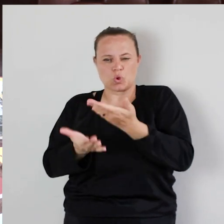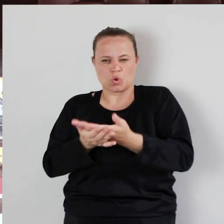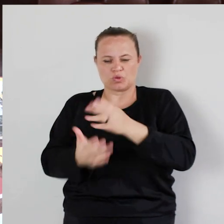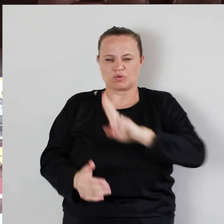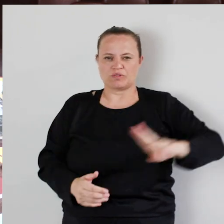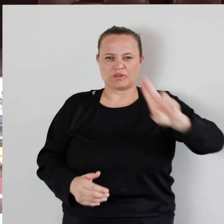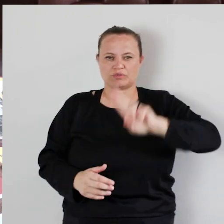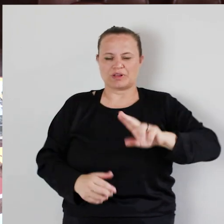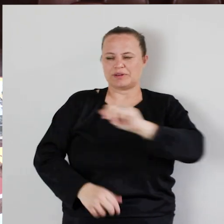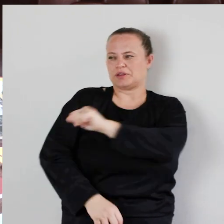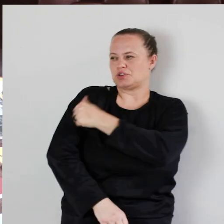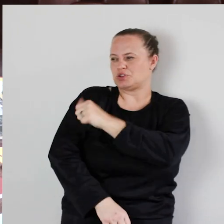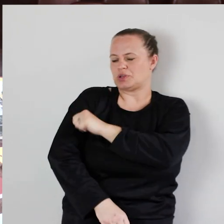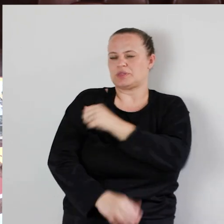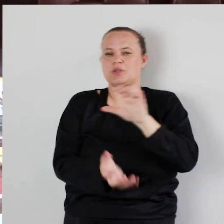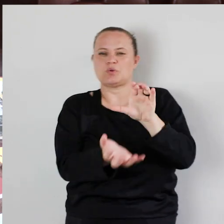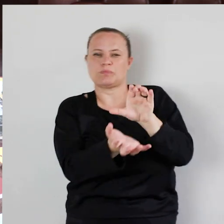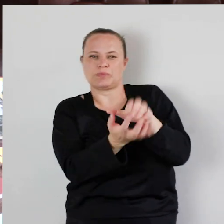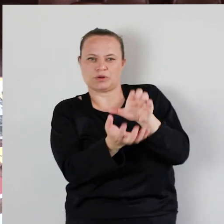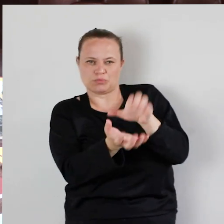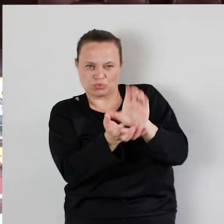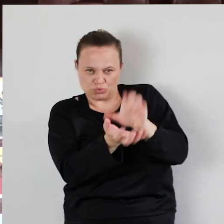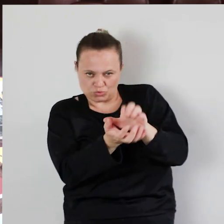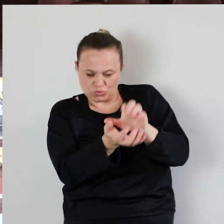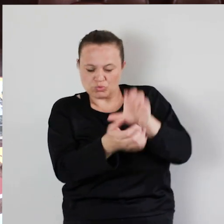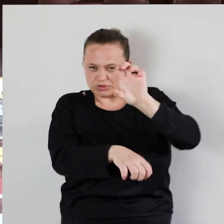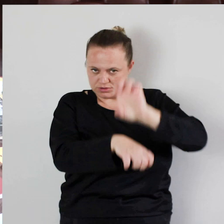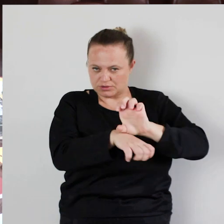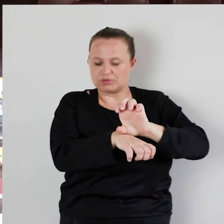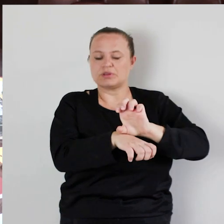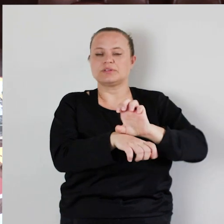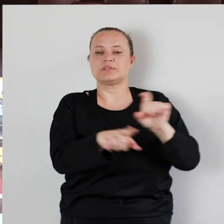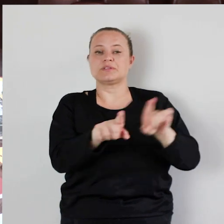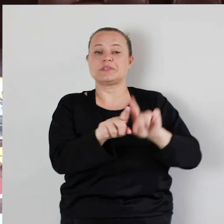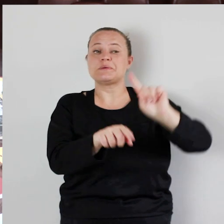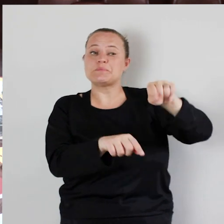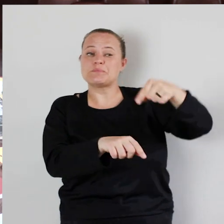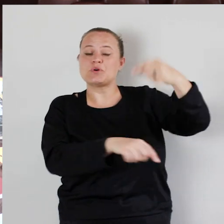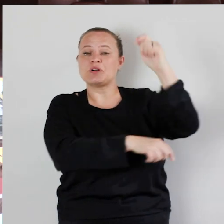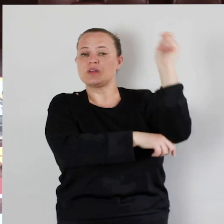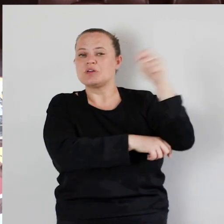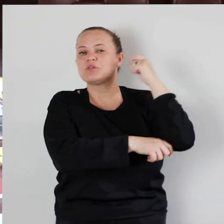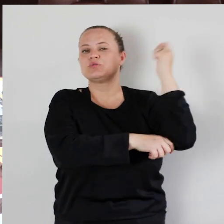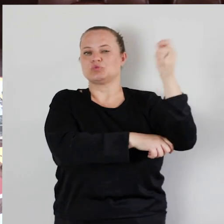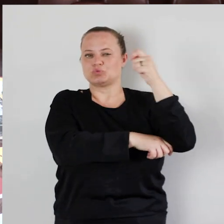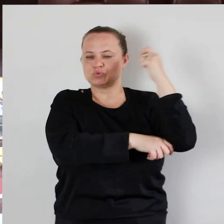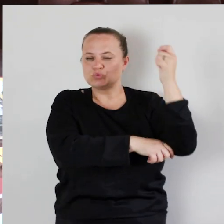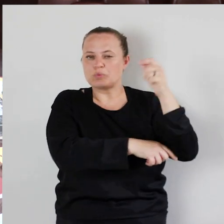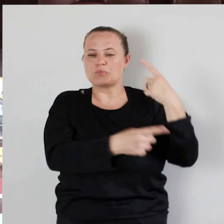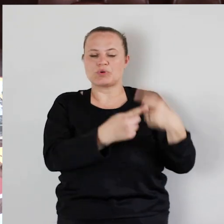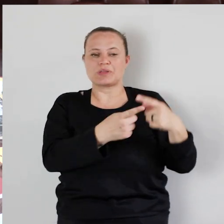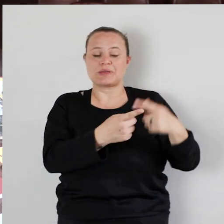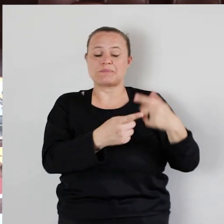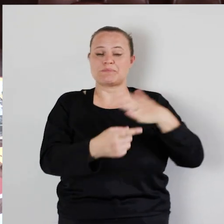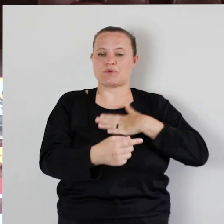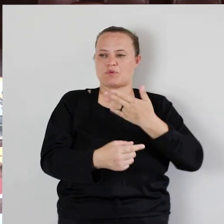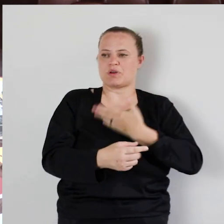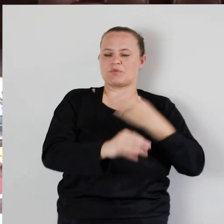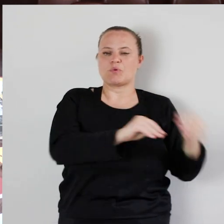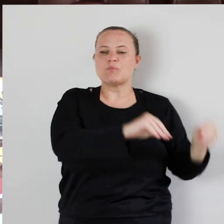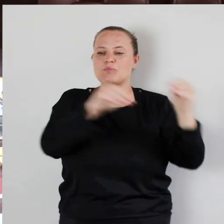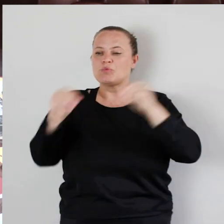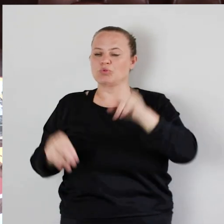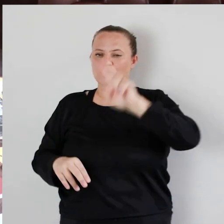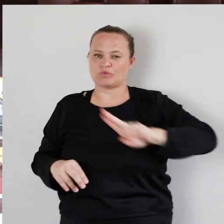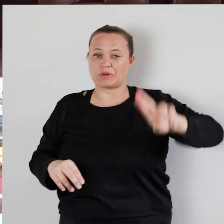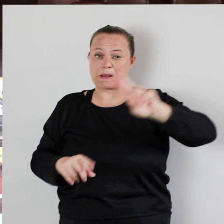colegas da Universidade de Rio de Janeiro, Pernambuco, depois Rio Grande do Sul, porque os